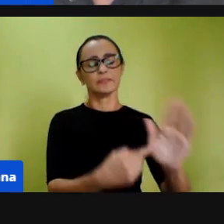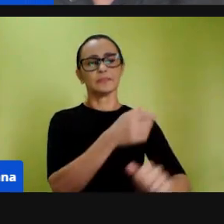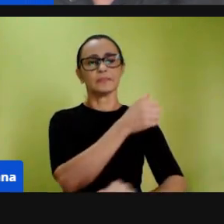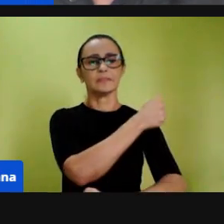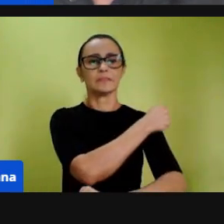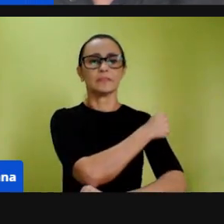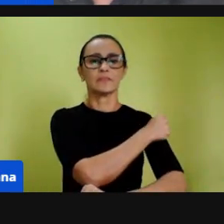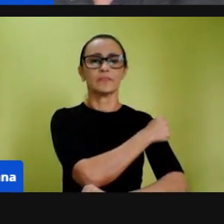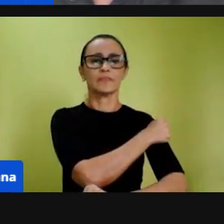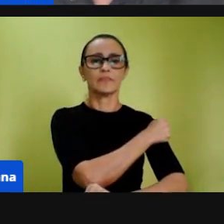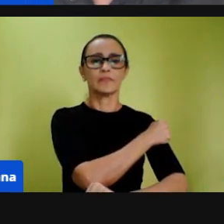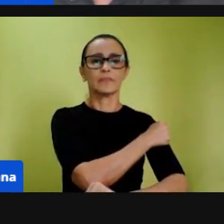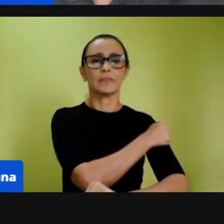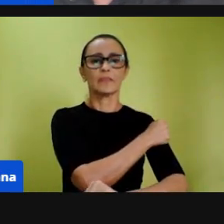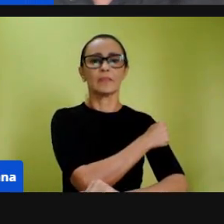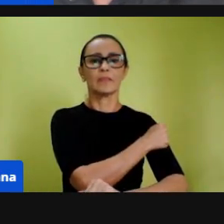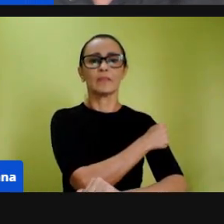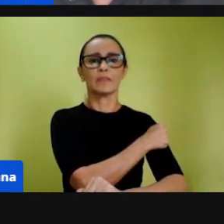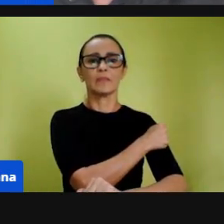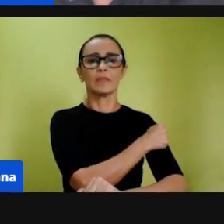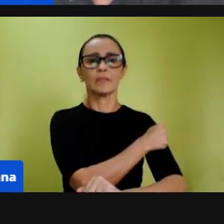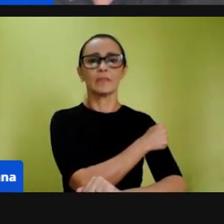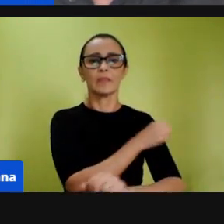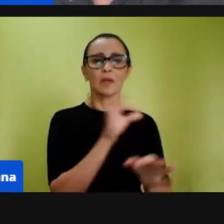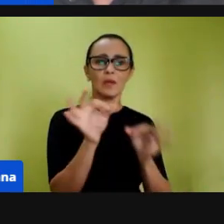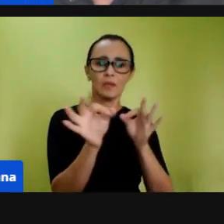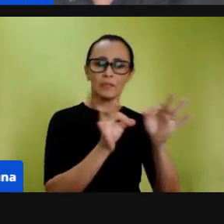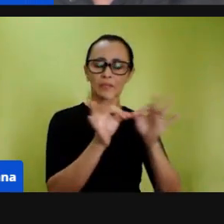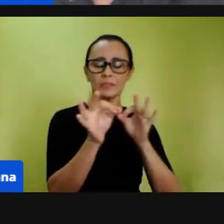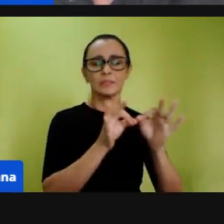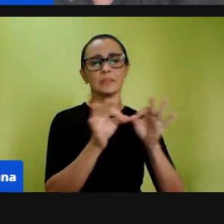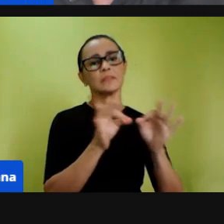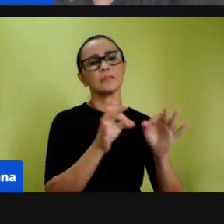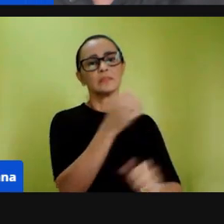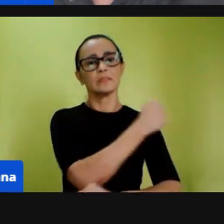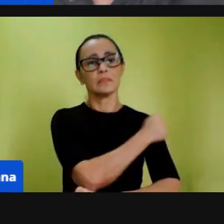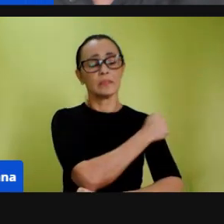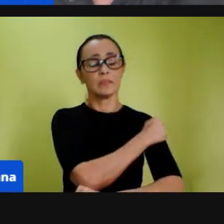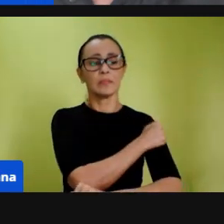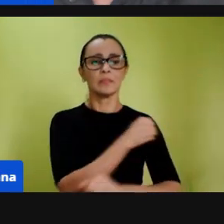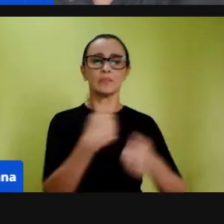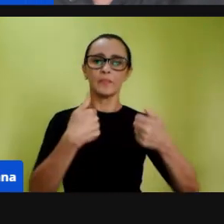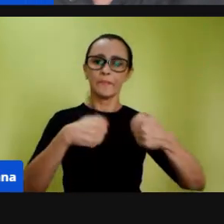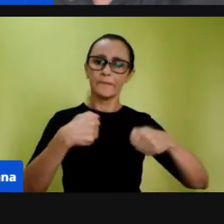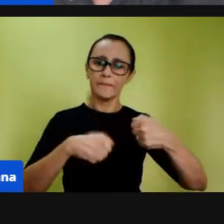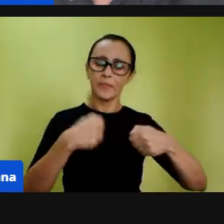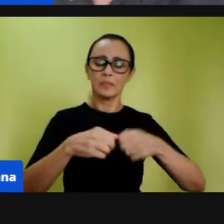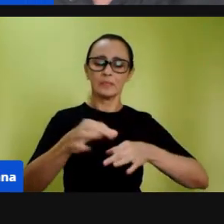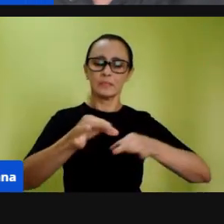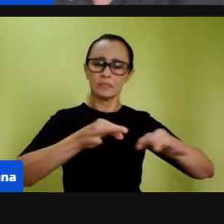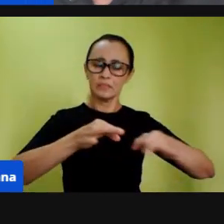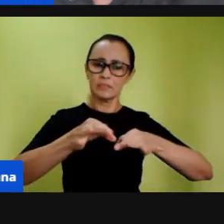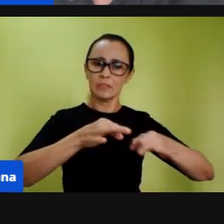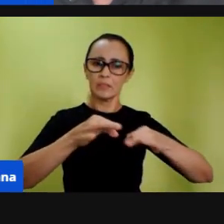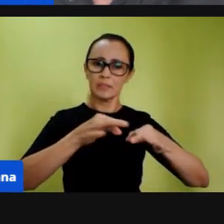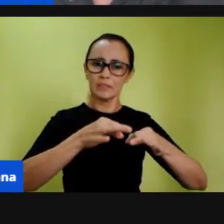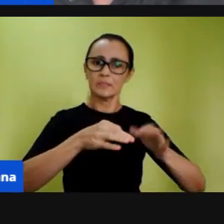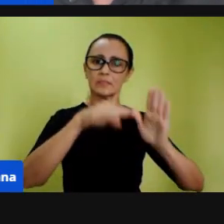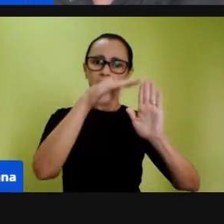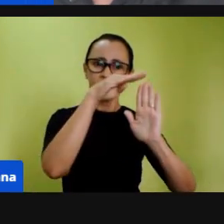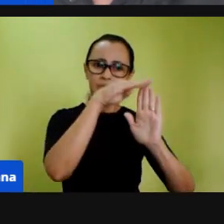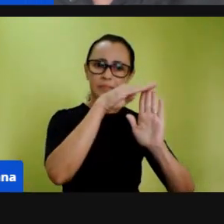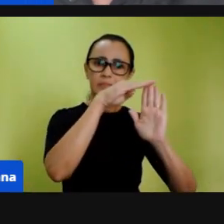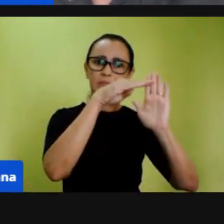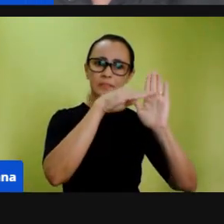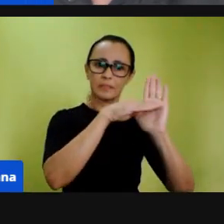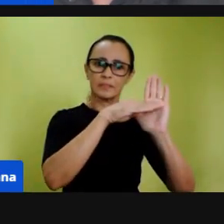uma pauta, um cronograma, para que ele possa se organizar, né? Tentando seguir essa sequência, né? De